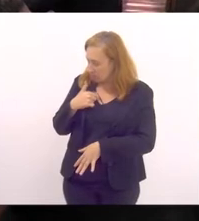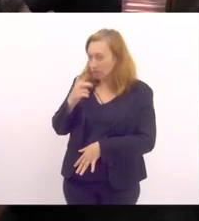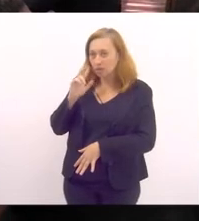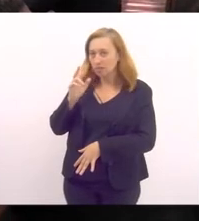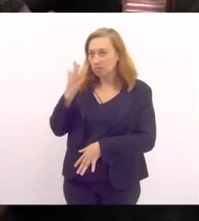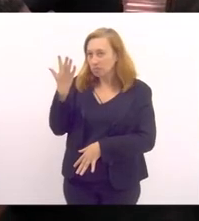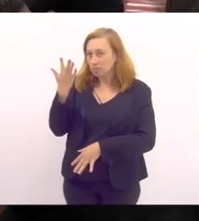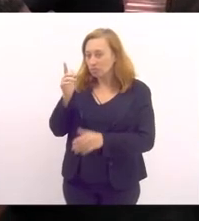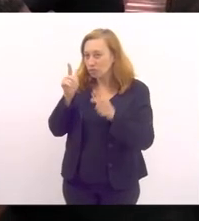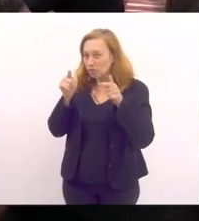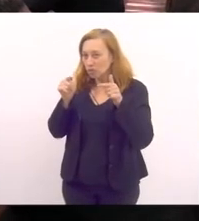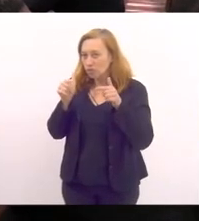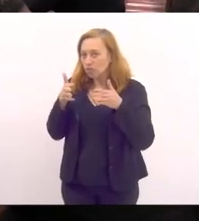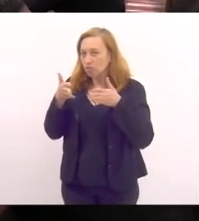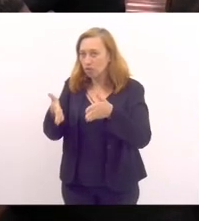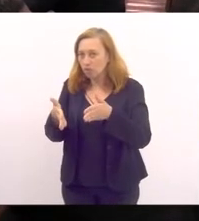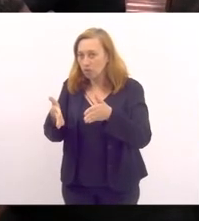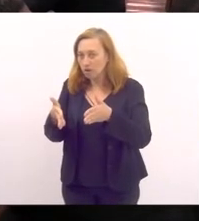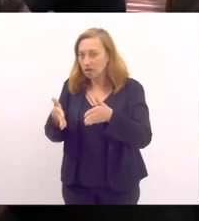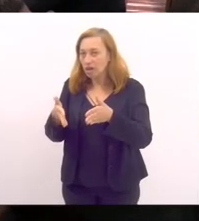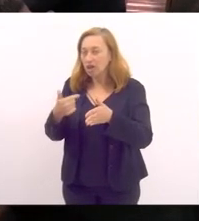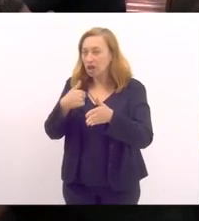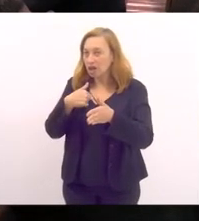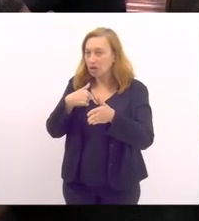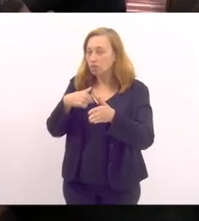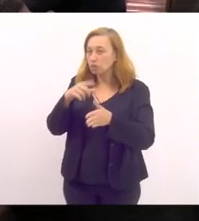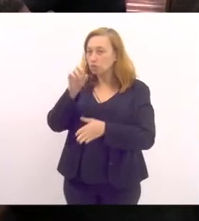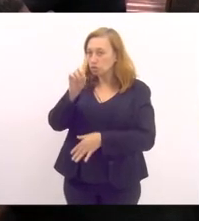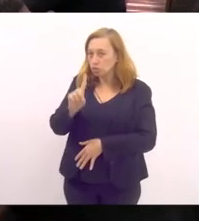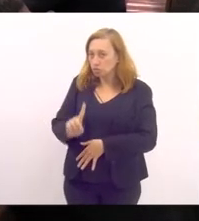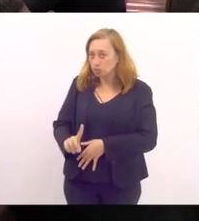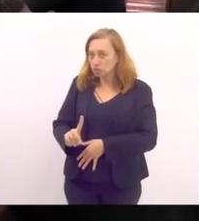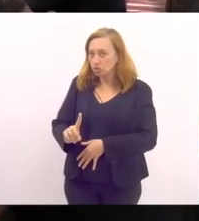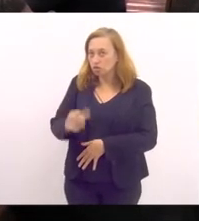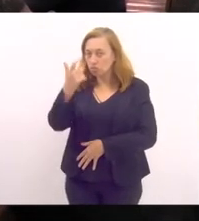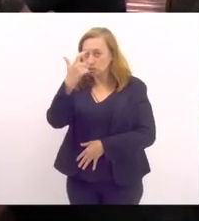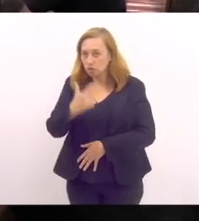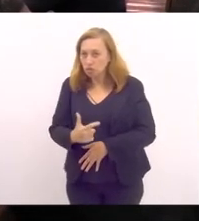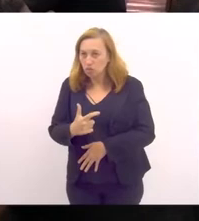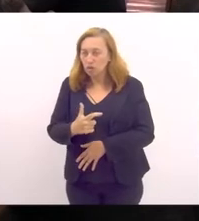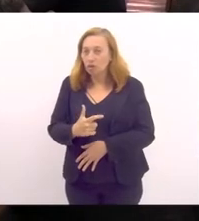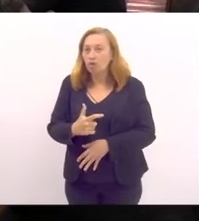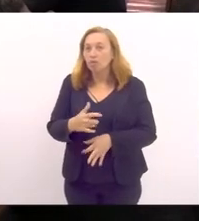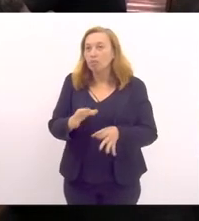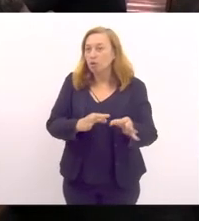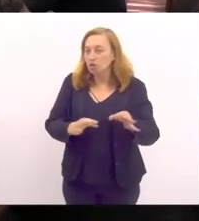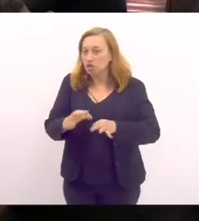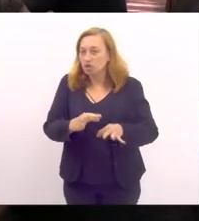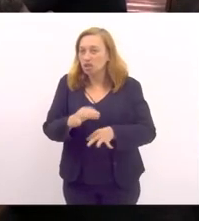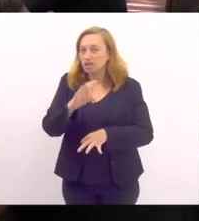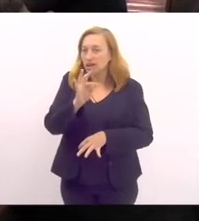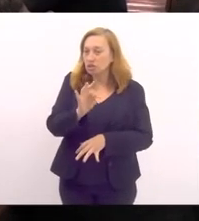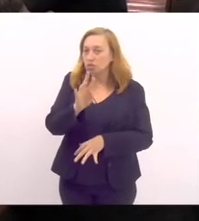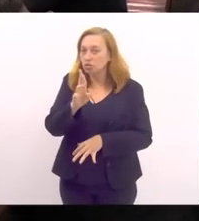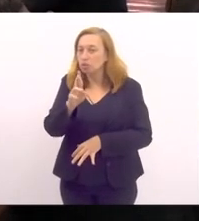atenção ali na hora que eu coloquei. Eu sou diretor de planejamento de projetos da Turisrio. Também sou